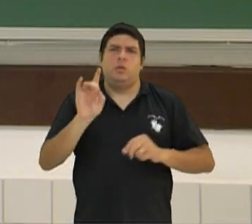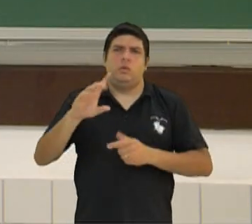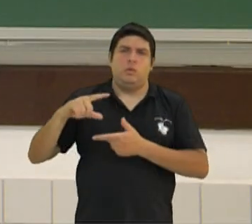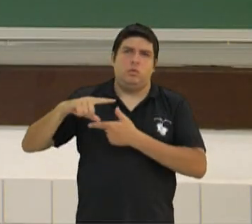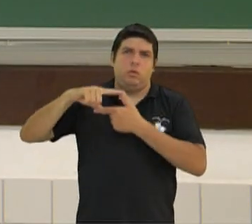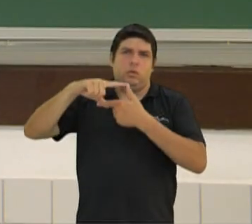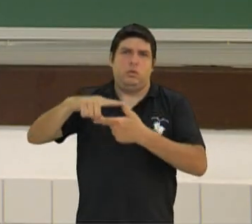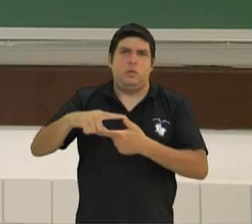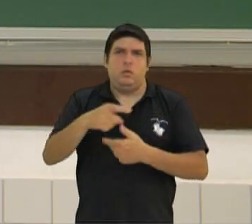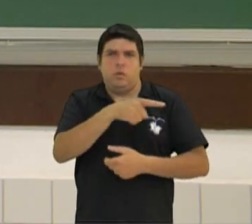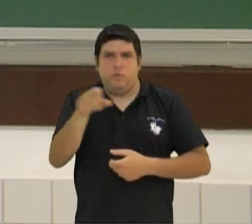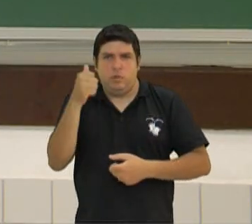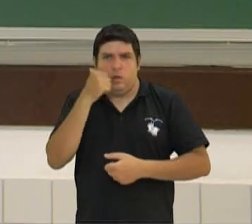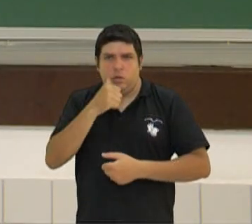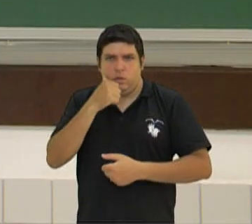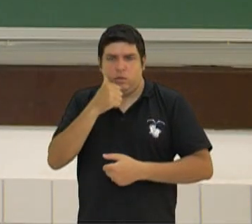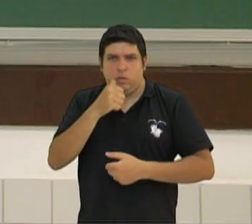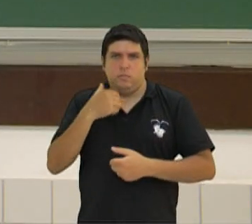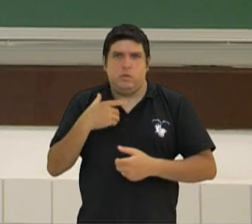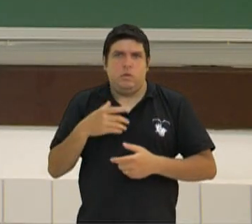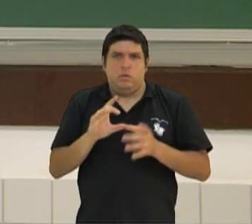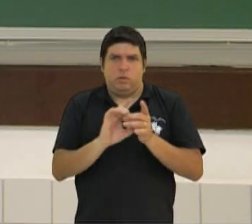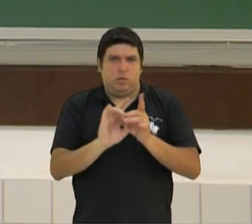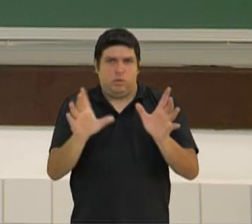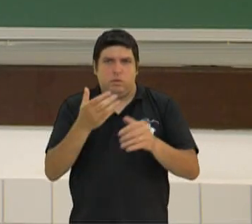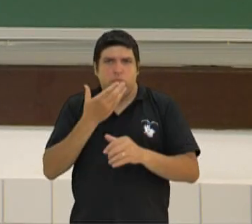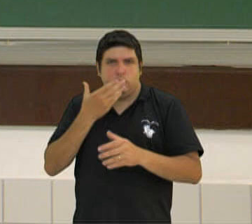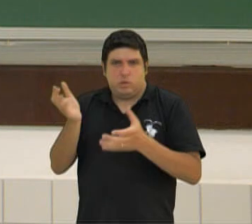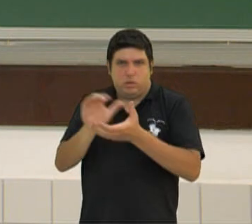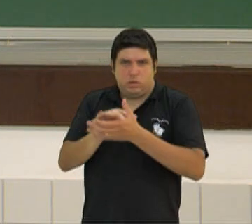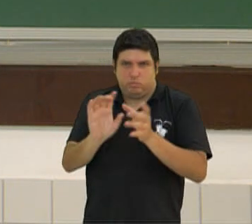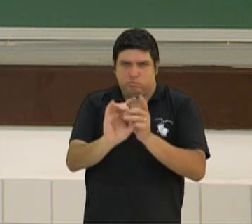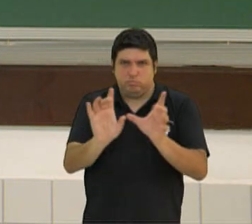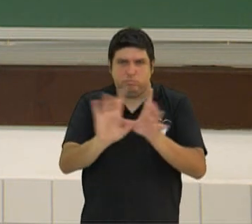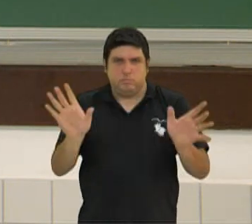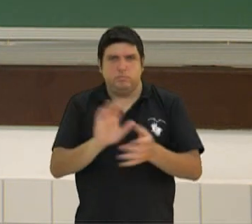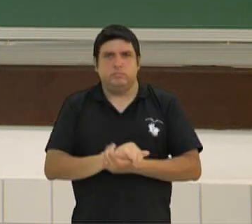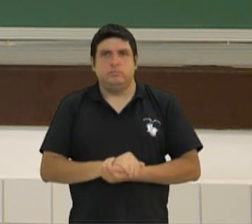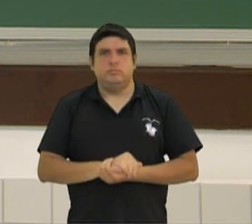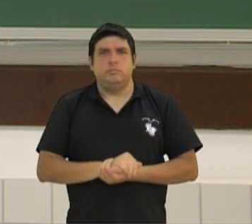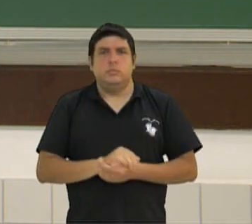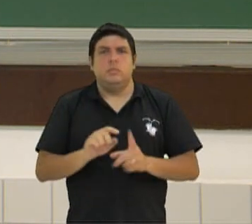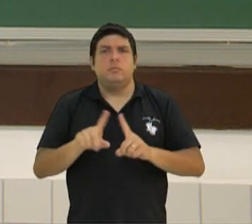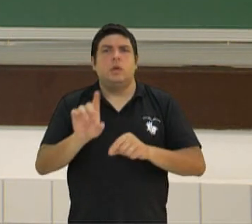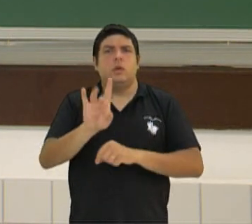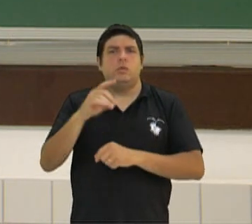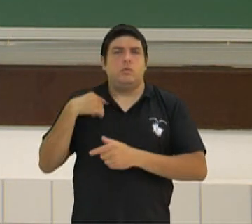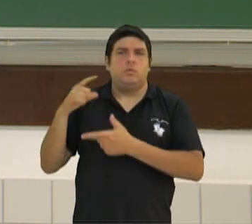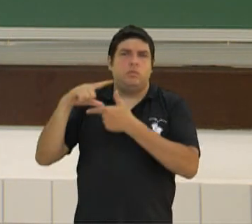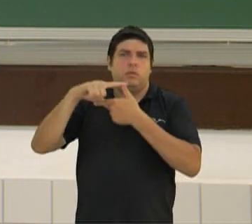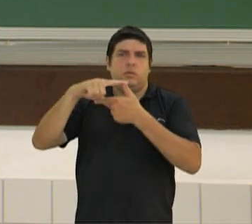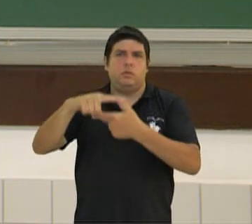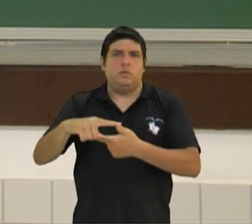gente? Mulherada, vocês são livres, peçam quando quiser, beleza? Mas é só uma tradição aqui